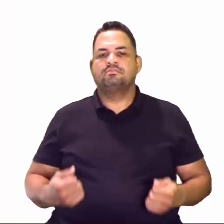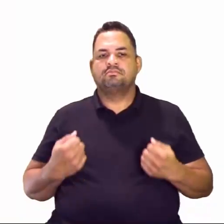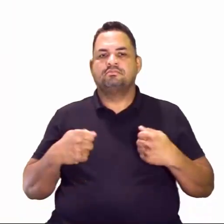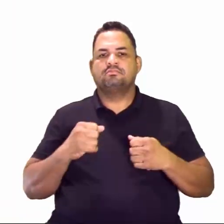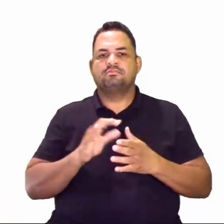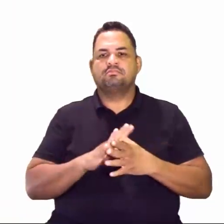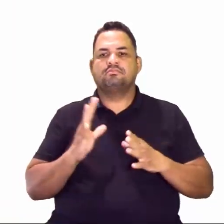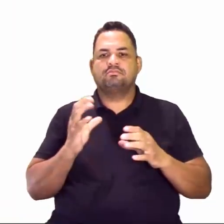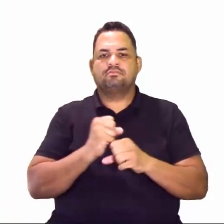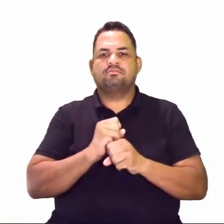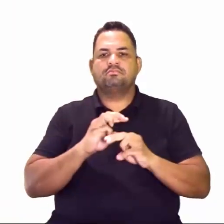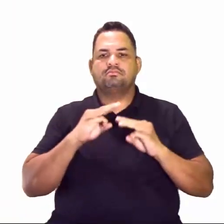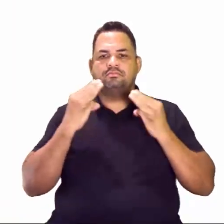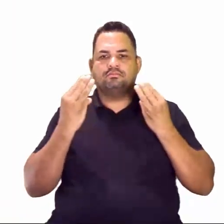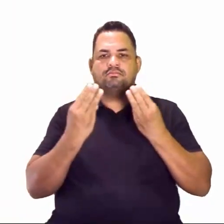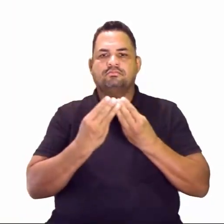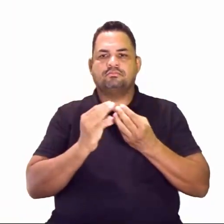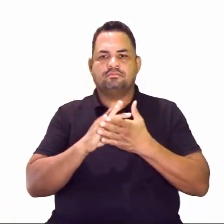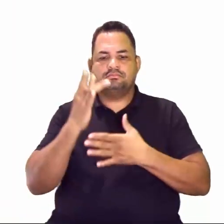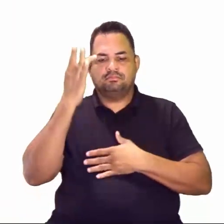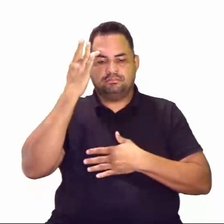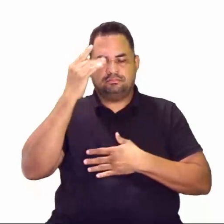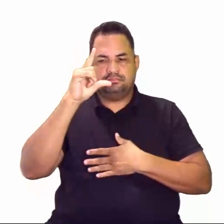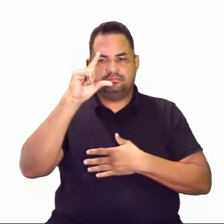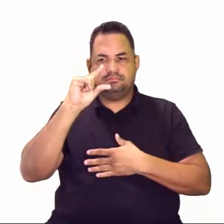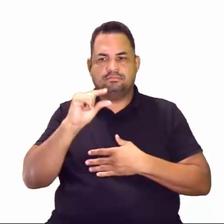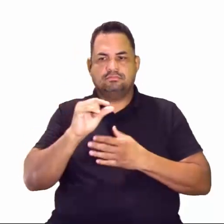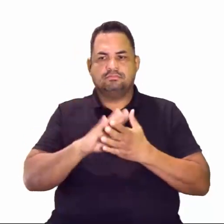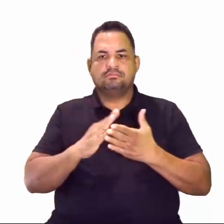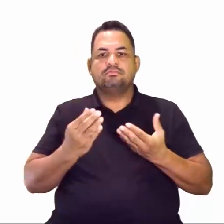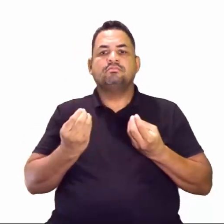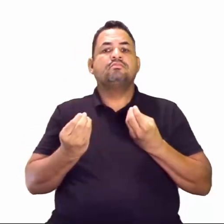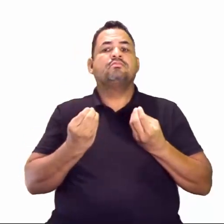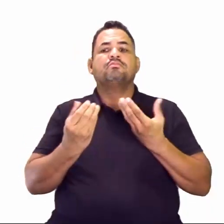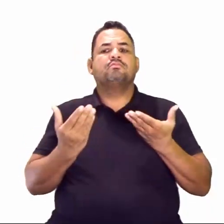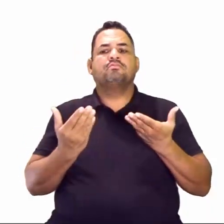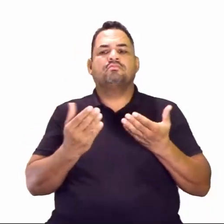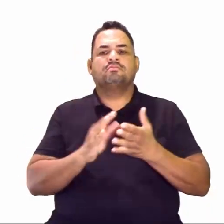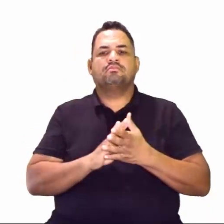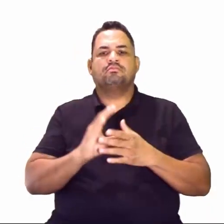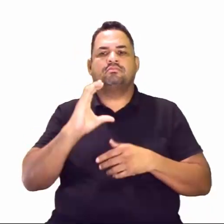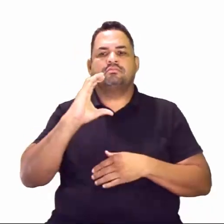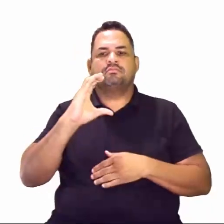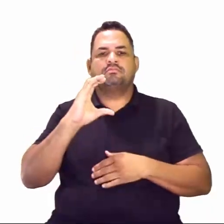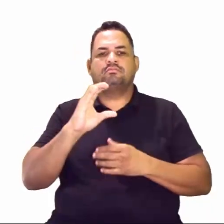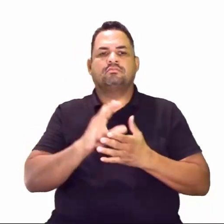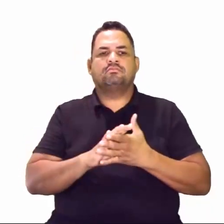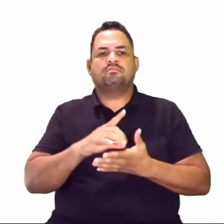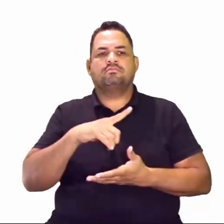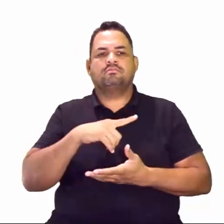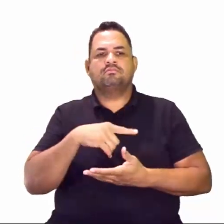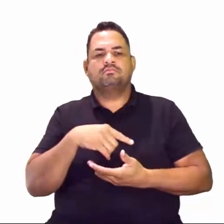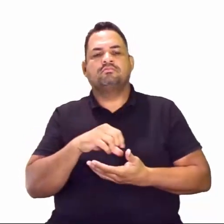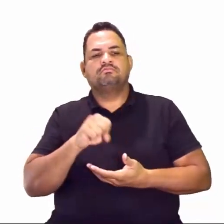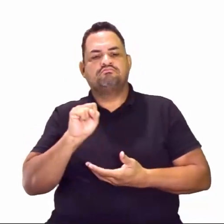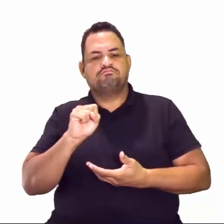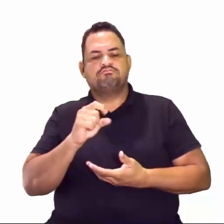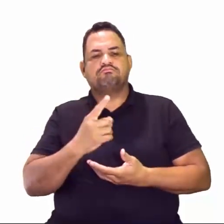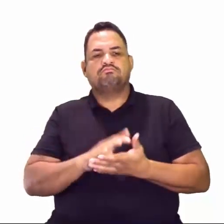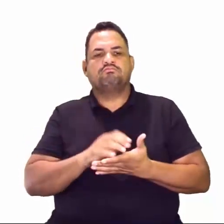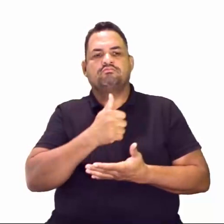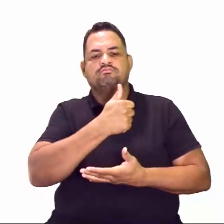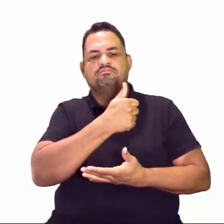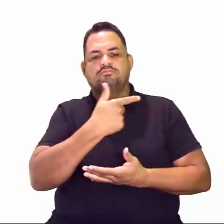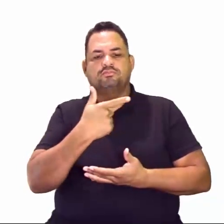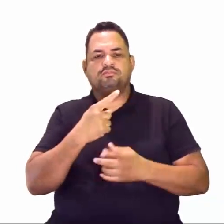A massa da fórmula mínima. Como assim? O carbono existia só um carbono? Sim, então